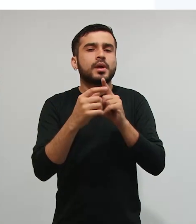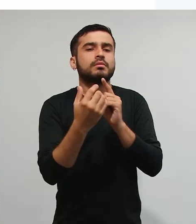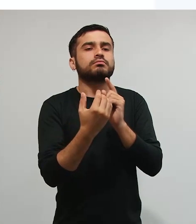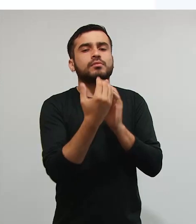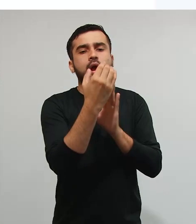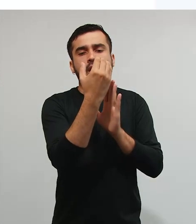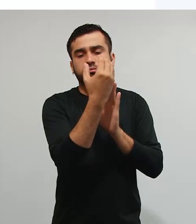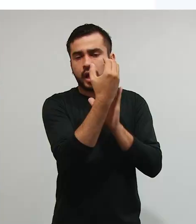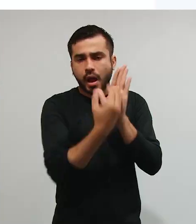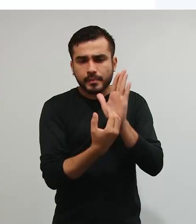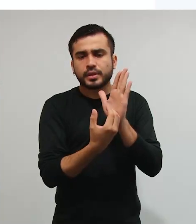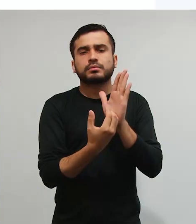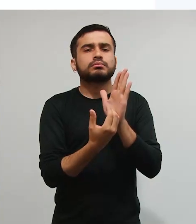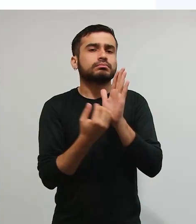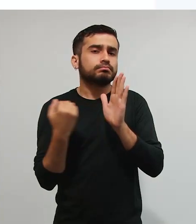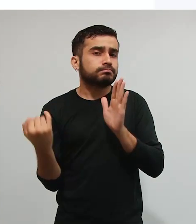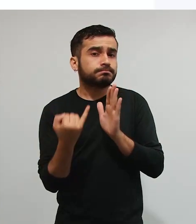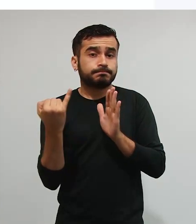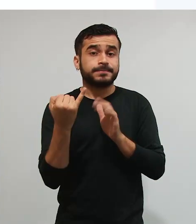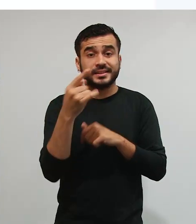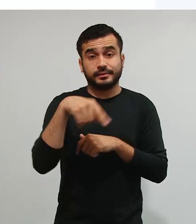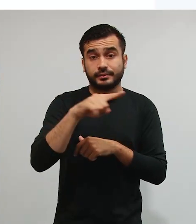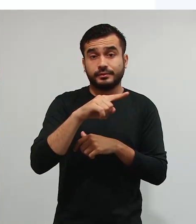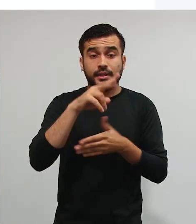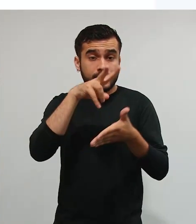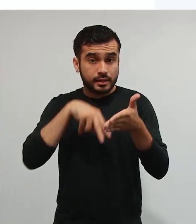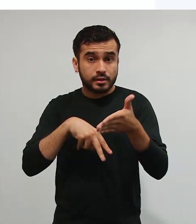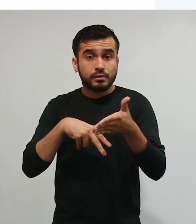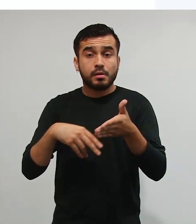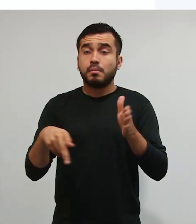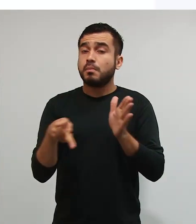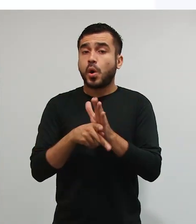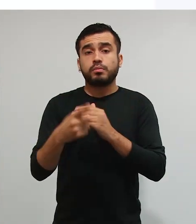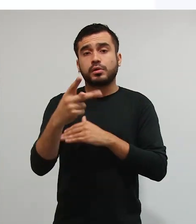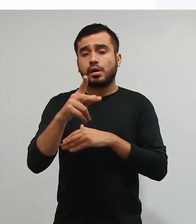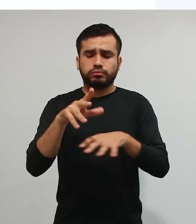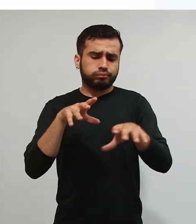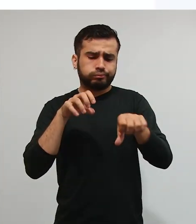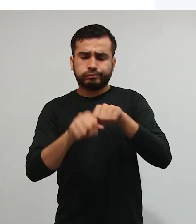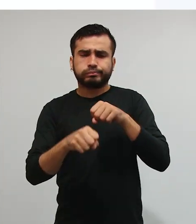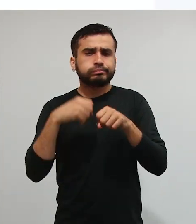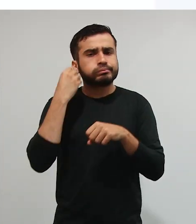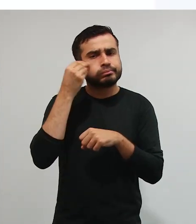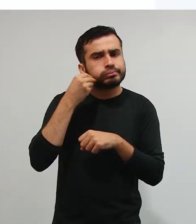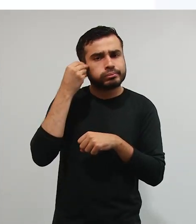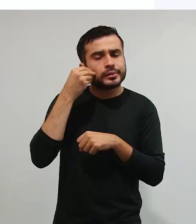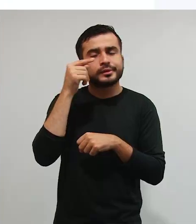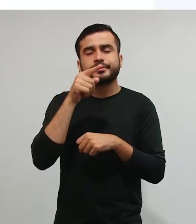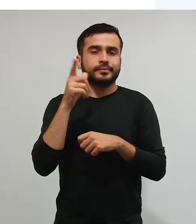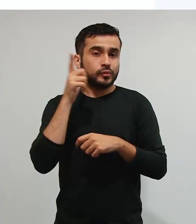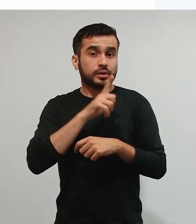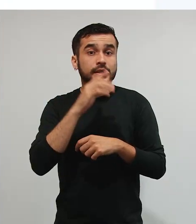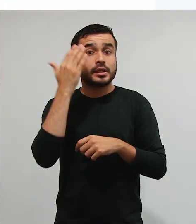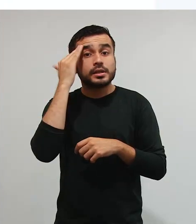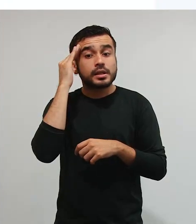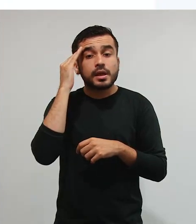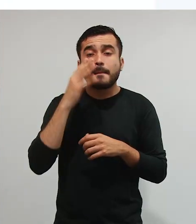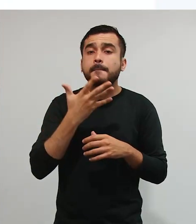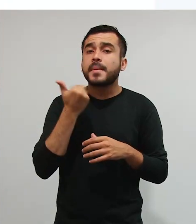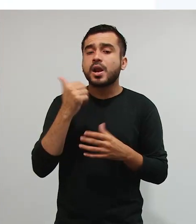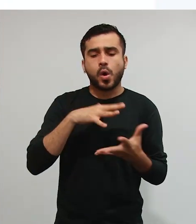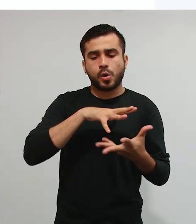outros capítulos que são muito importantes para a leitura, para a sua formação, para você compreender esse universo